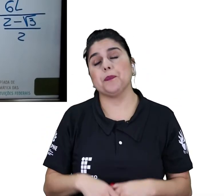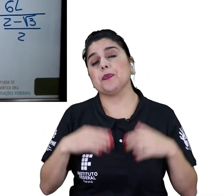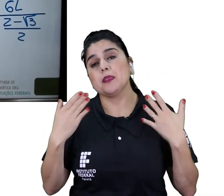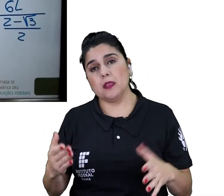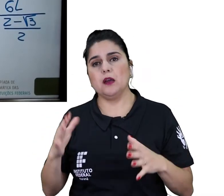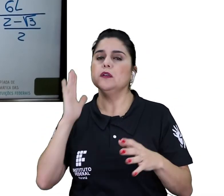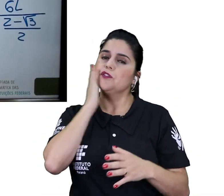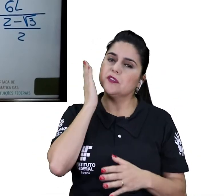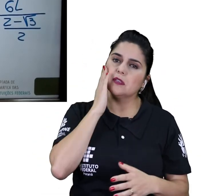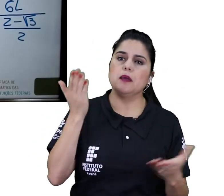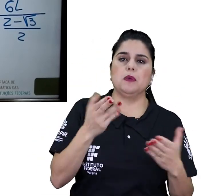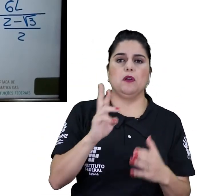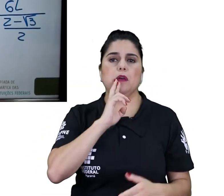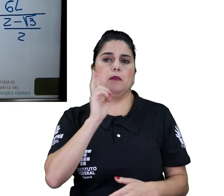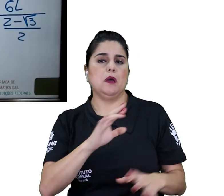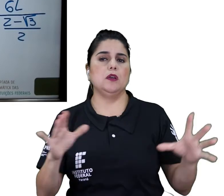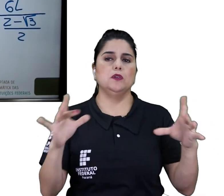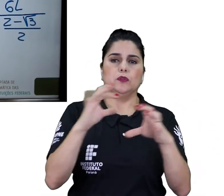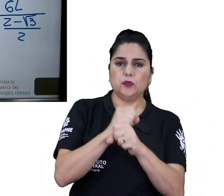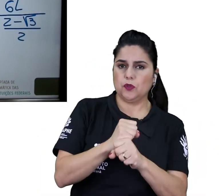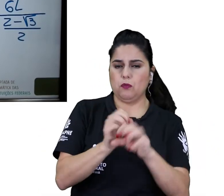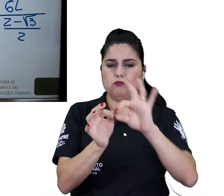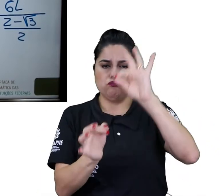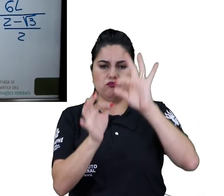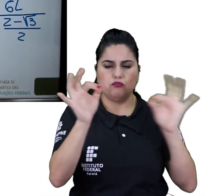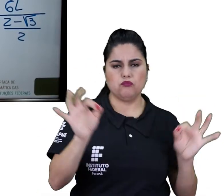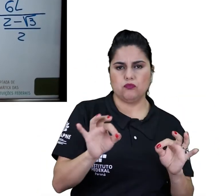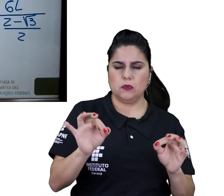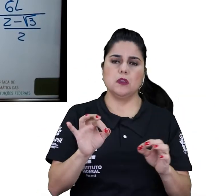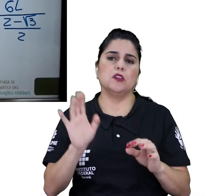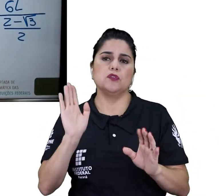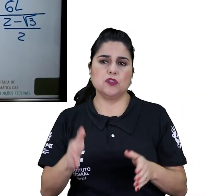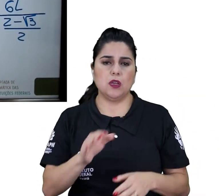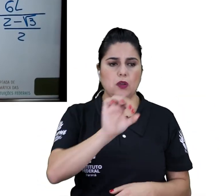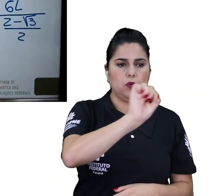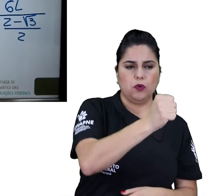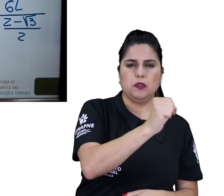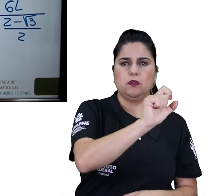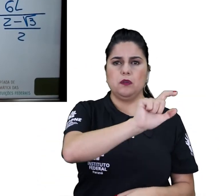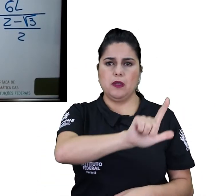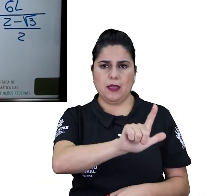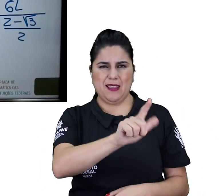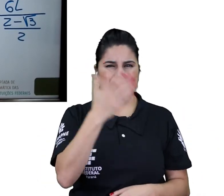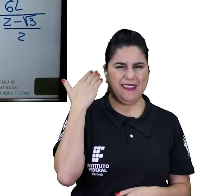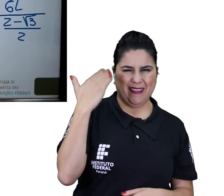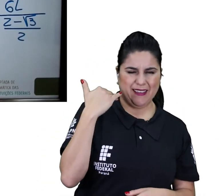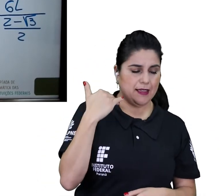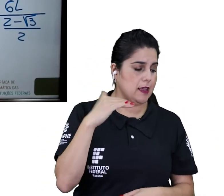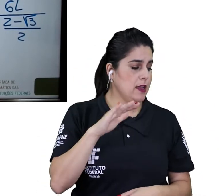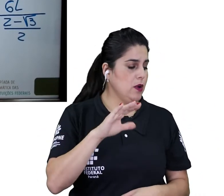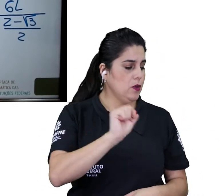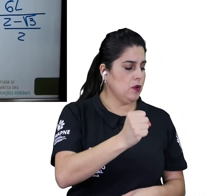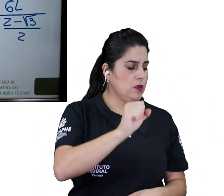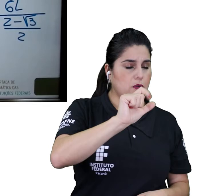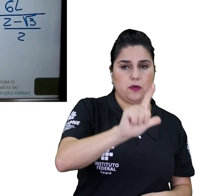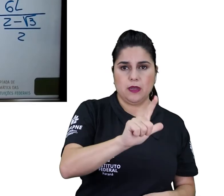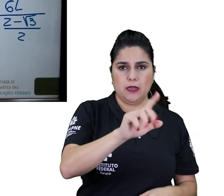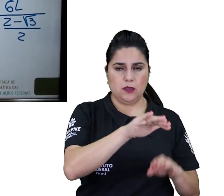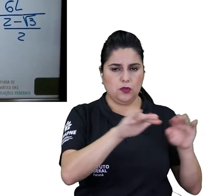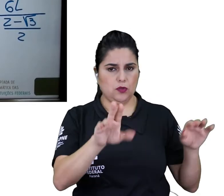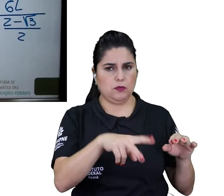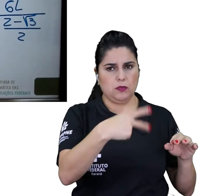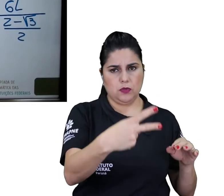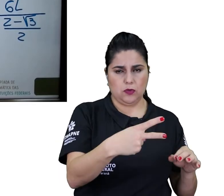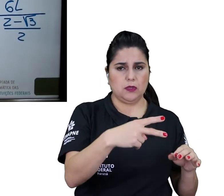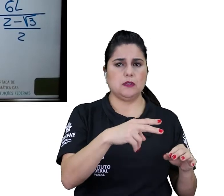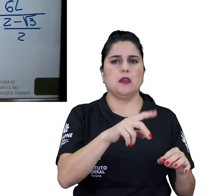sabemos que a soma dos perímetros quadrados foi dada, a gente já pagou, é 8L, a gente já fez 8L sobre